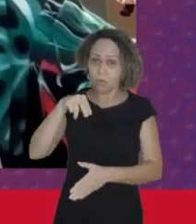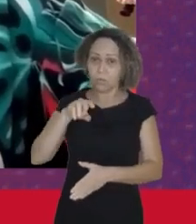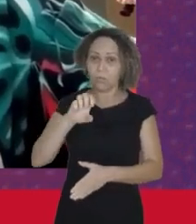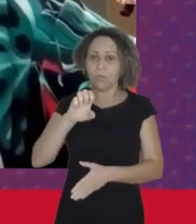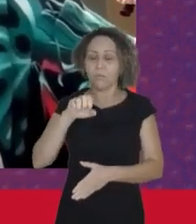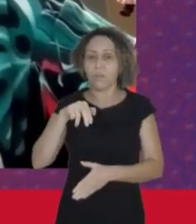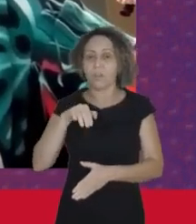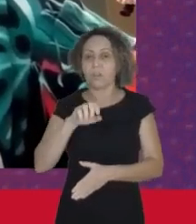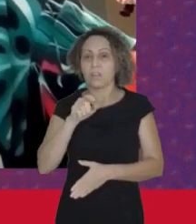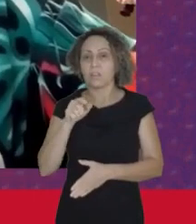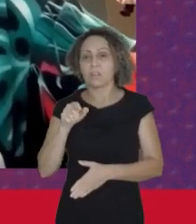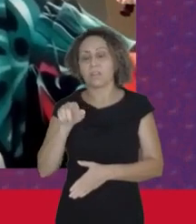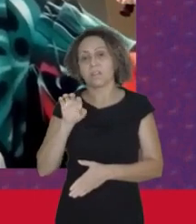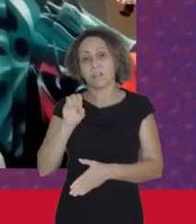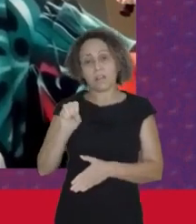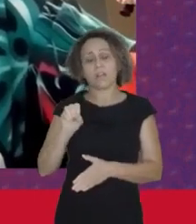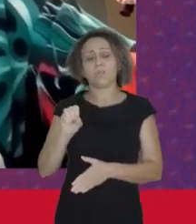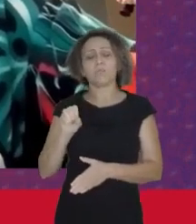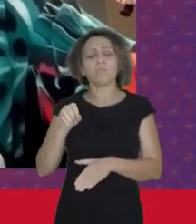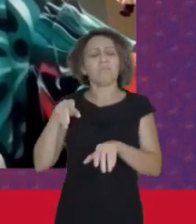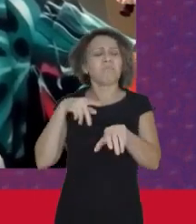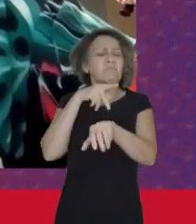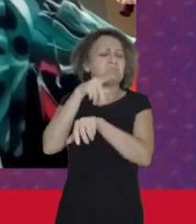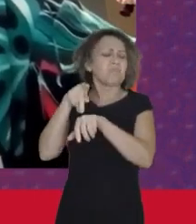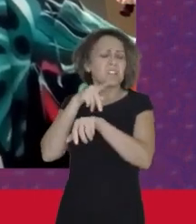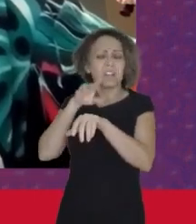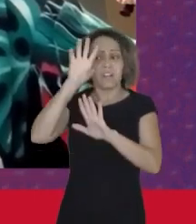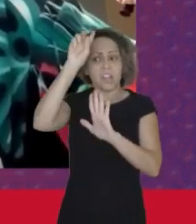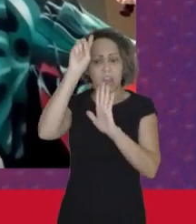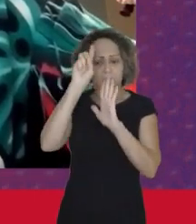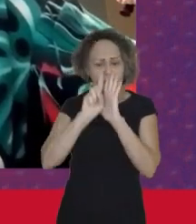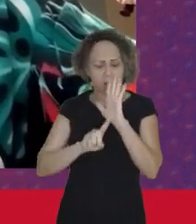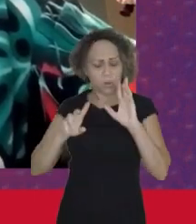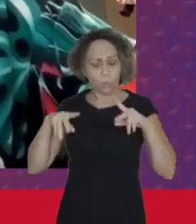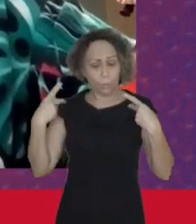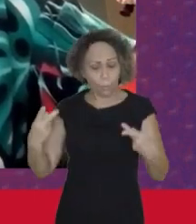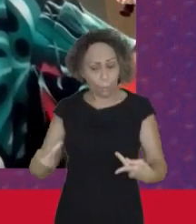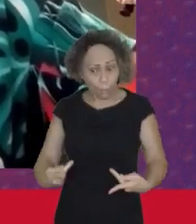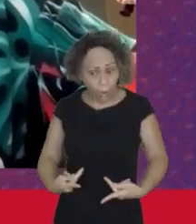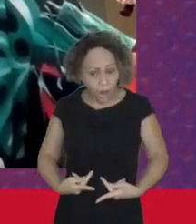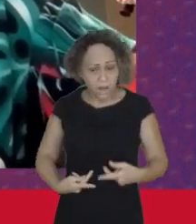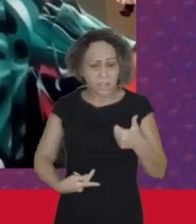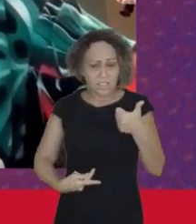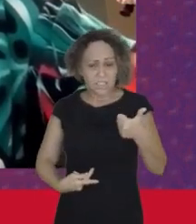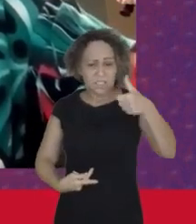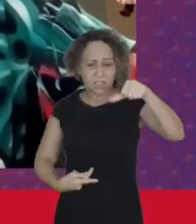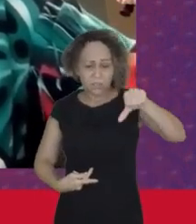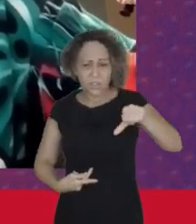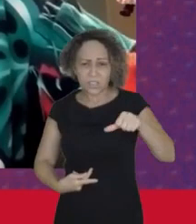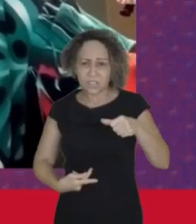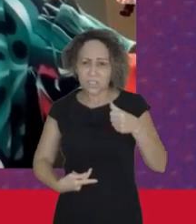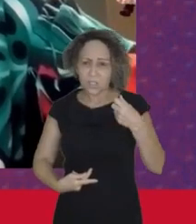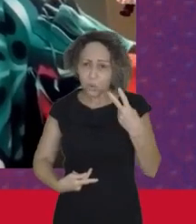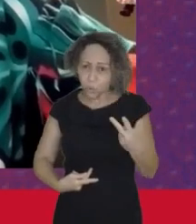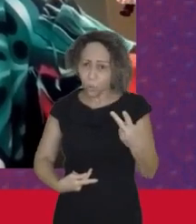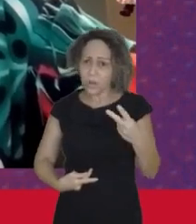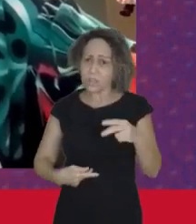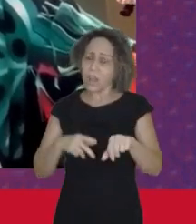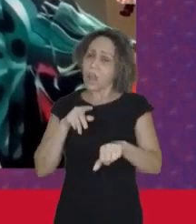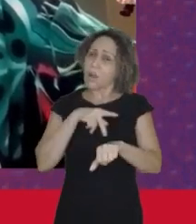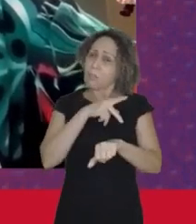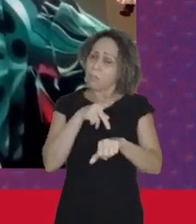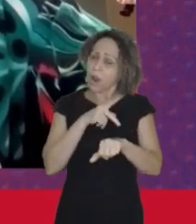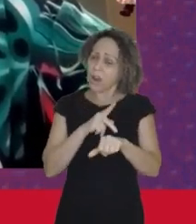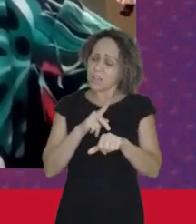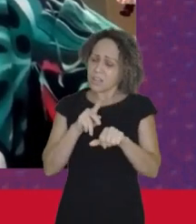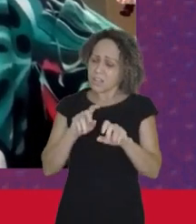internacional de direitos humanos que reuniu 192 países membros